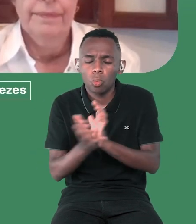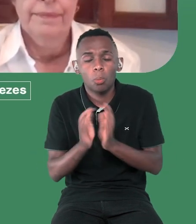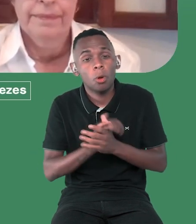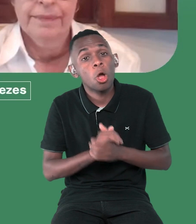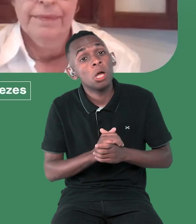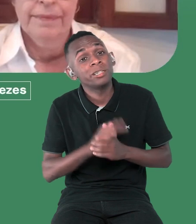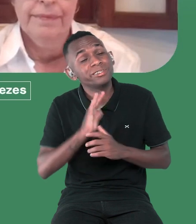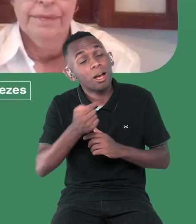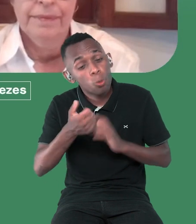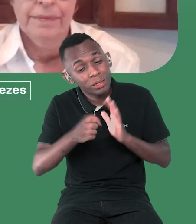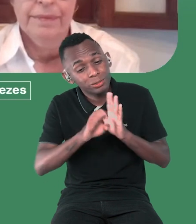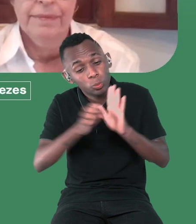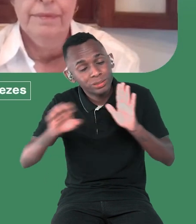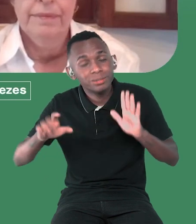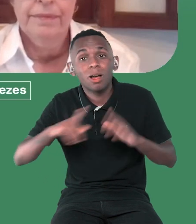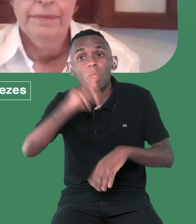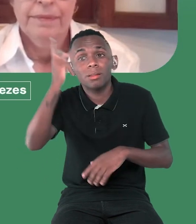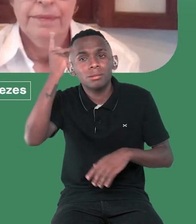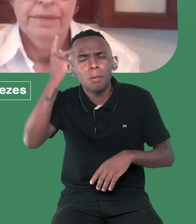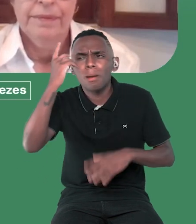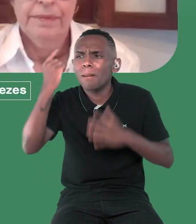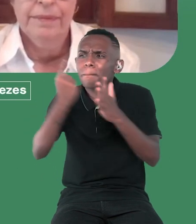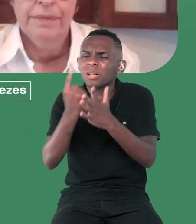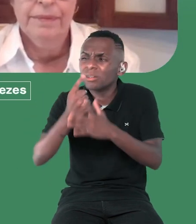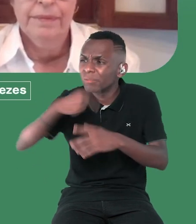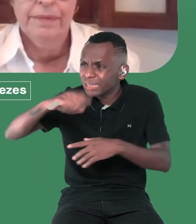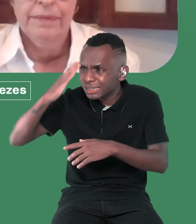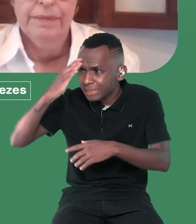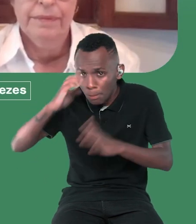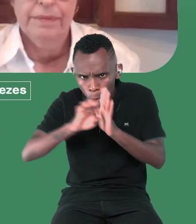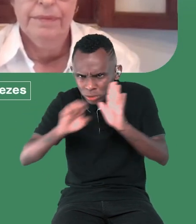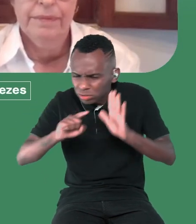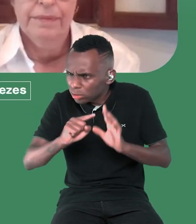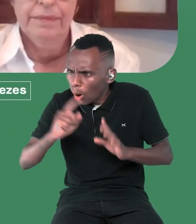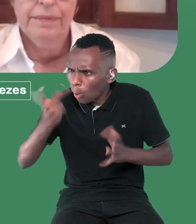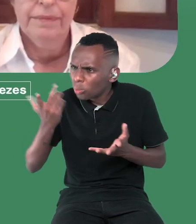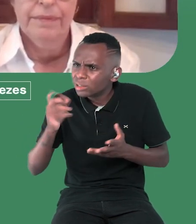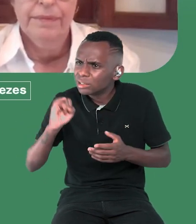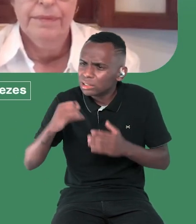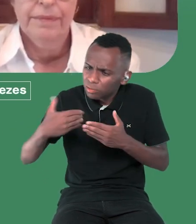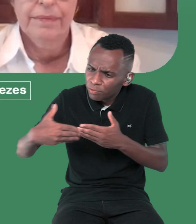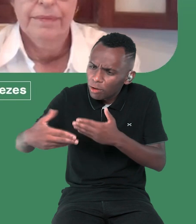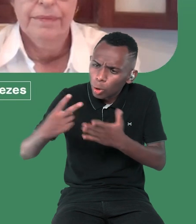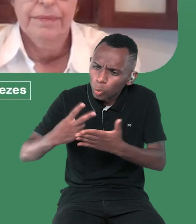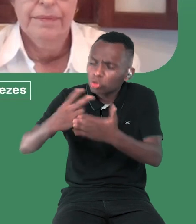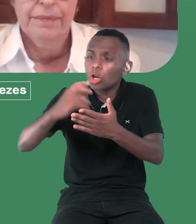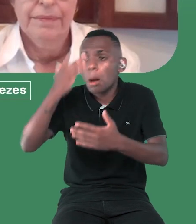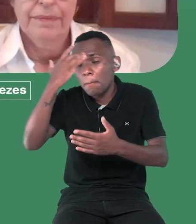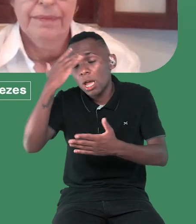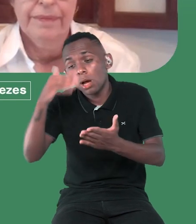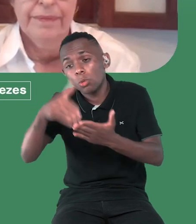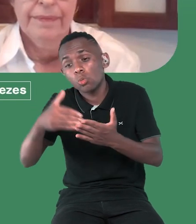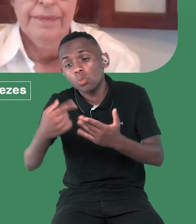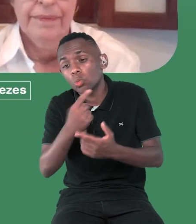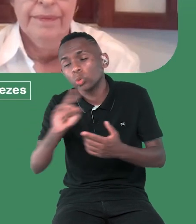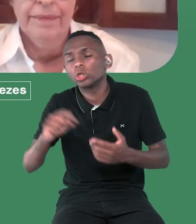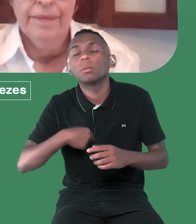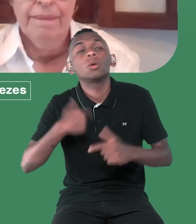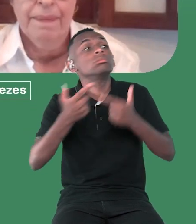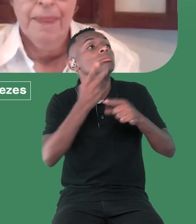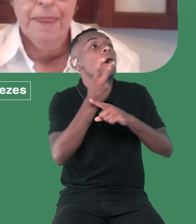já estava saindo um edital em São Paulo, alguém perguntou assim, gente, vocês estão sabendo desse edital, se vai ser prorrogado ou se amanhã é o último dia? Aí eu fui correr